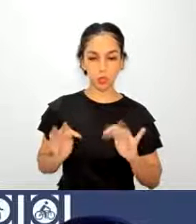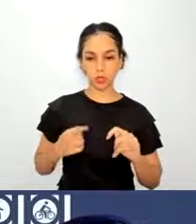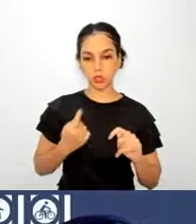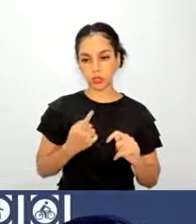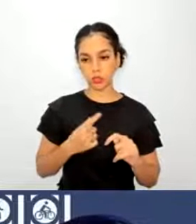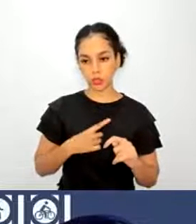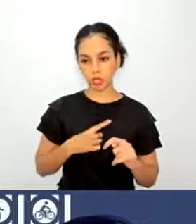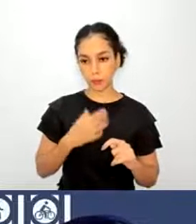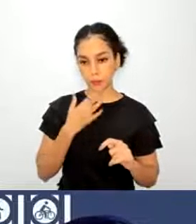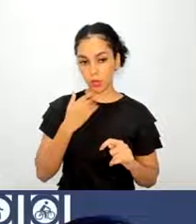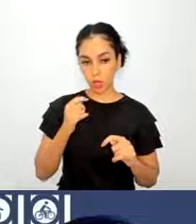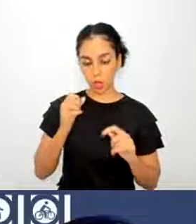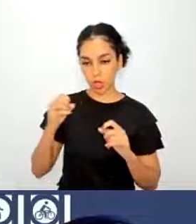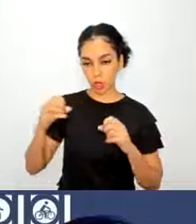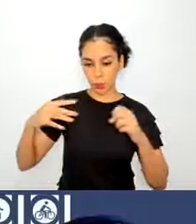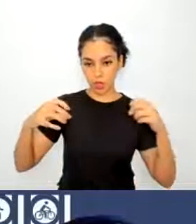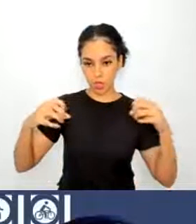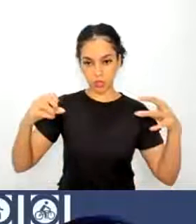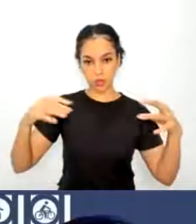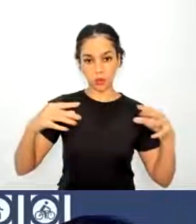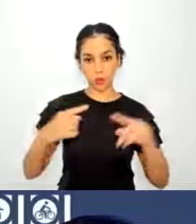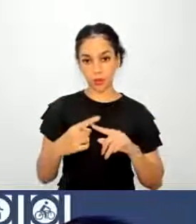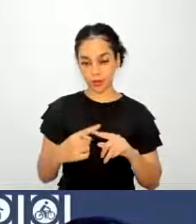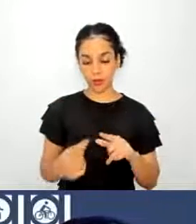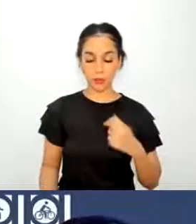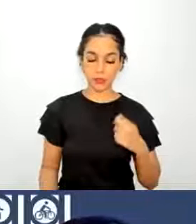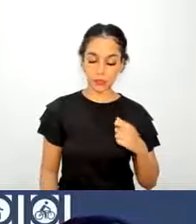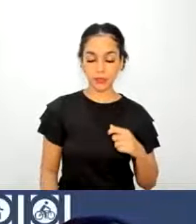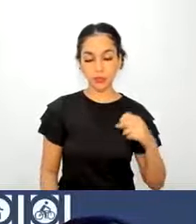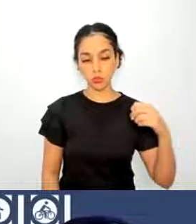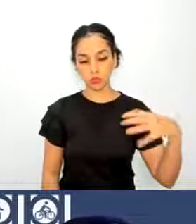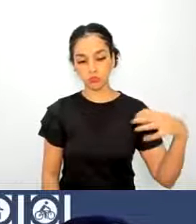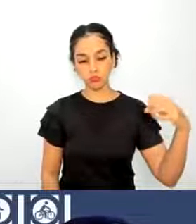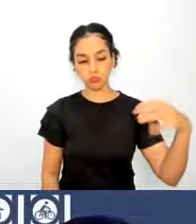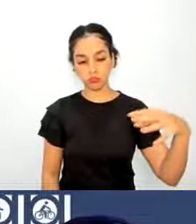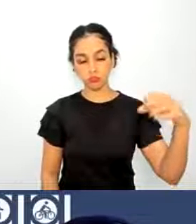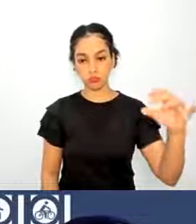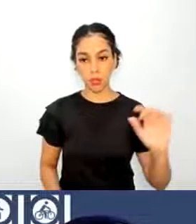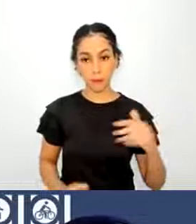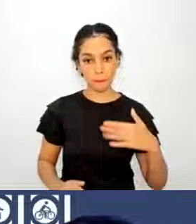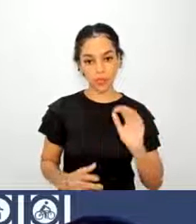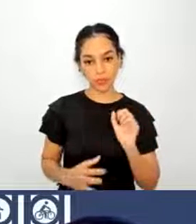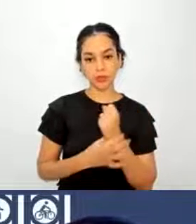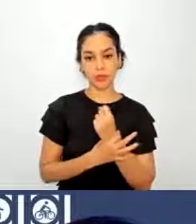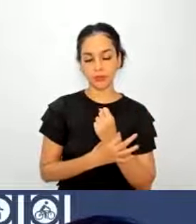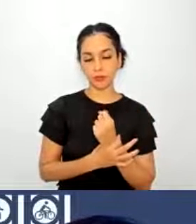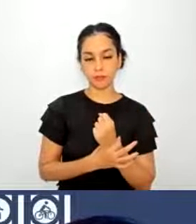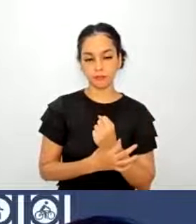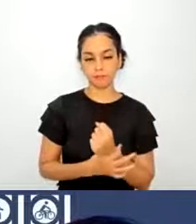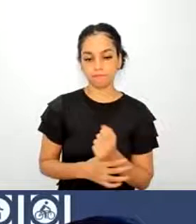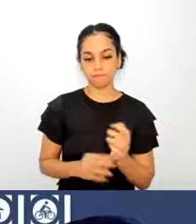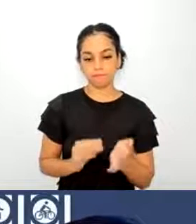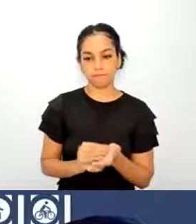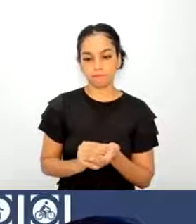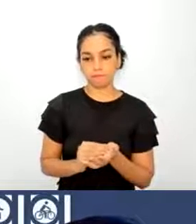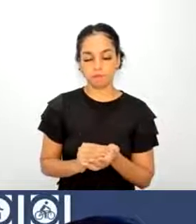melhor iluminação, porque o urbanismo tático não traz isso, mais iluminação, ele vai trazer mais segurança pelo uso, mas ele não está, né, trazendo, não